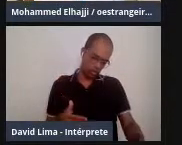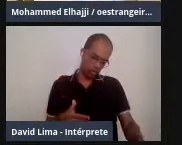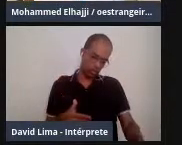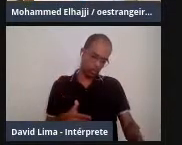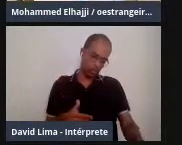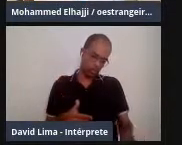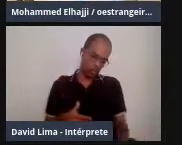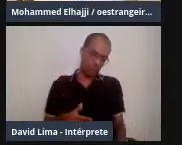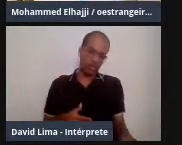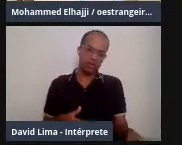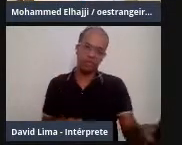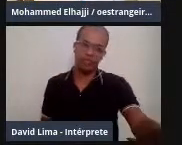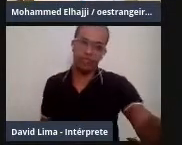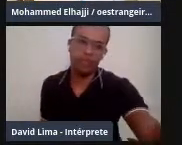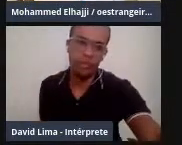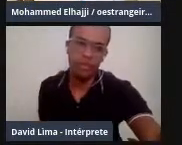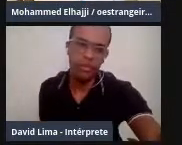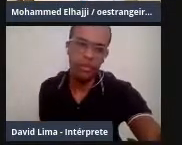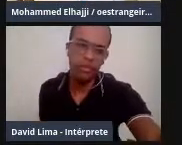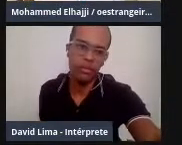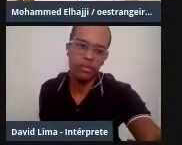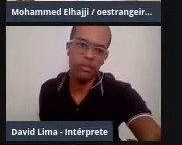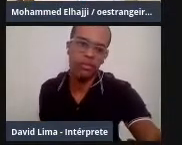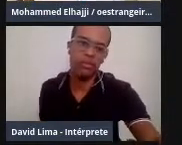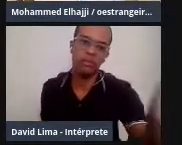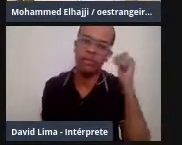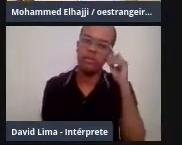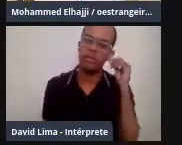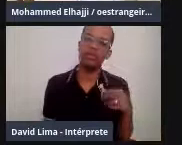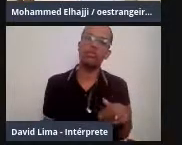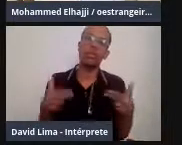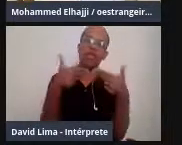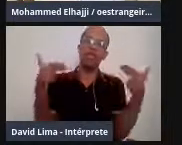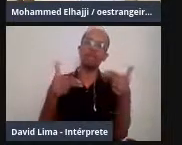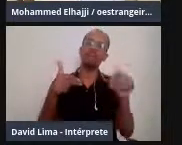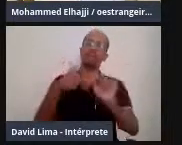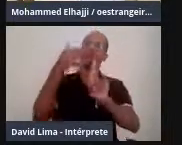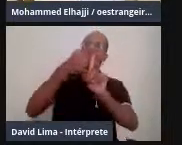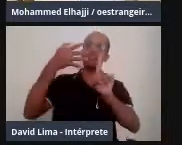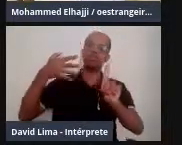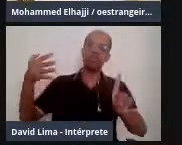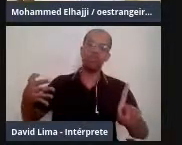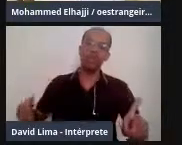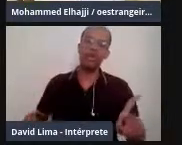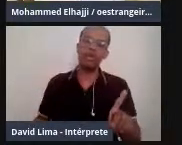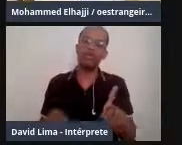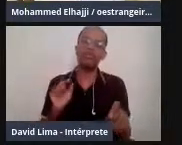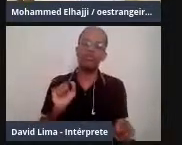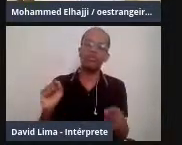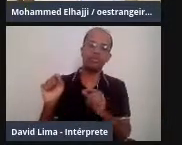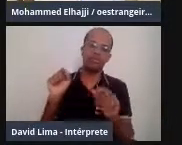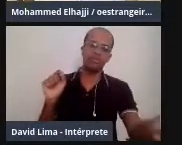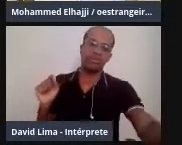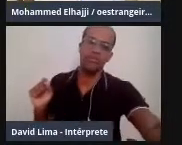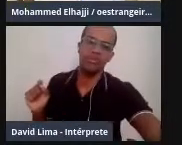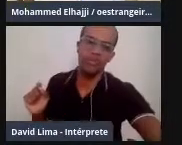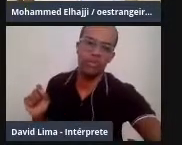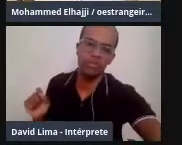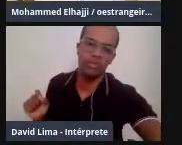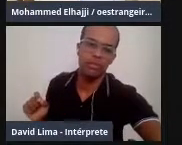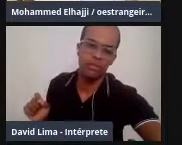nossa comissão assessora sobre refúgio voltado a LGBTQI+, perseguições de